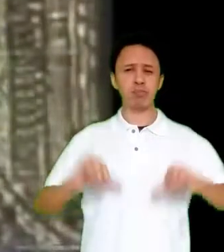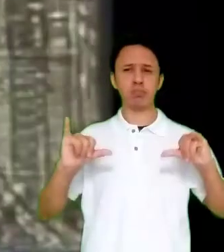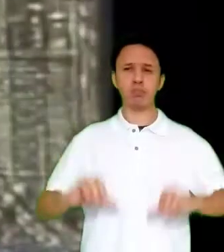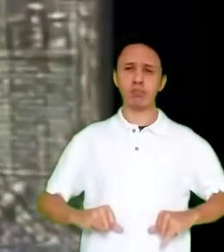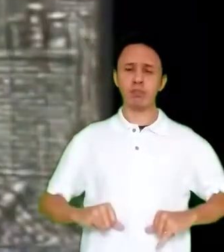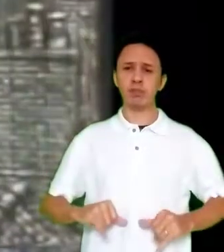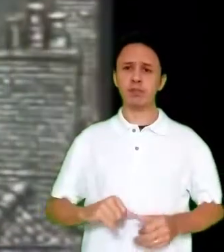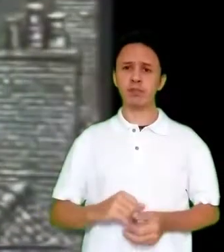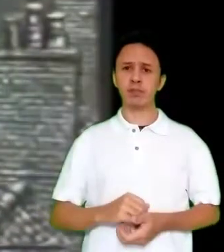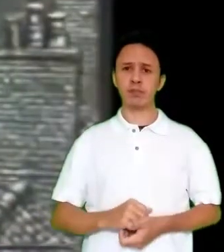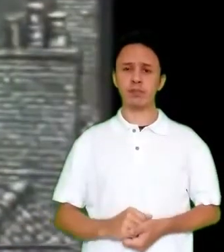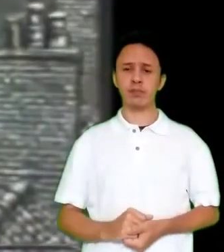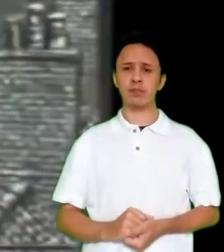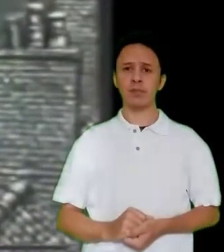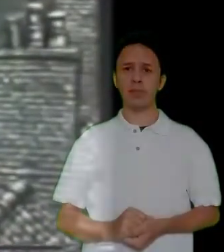miséria.